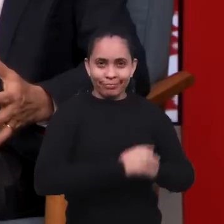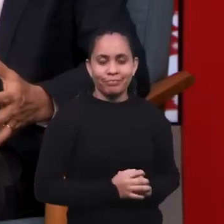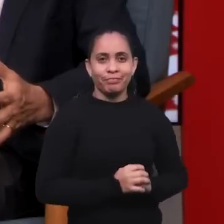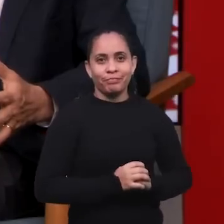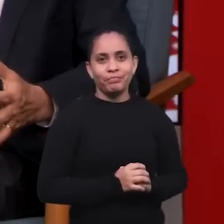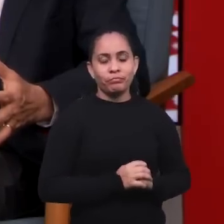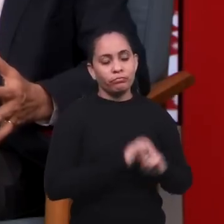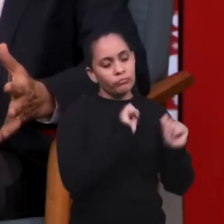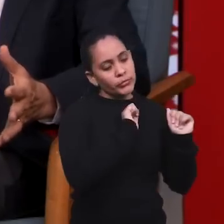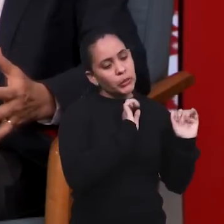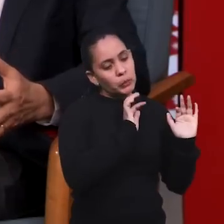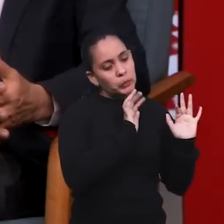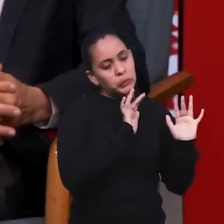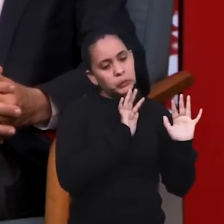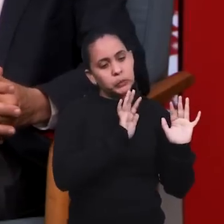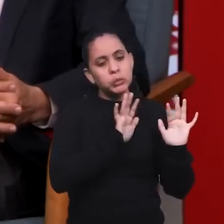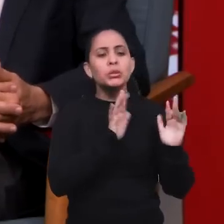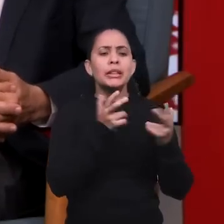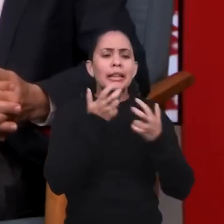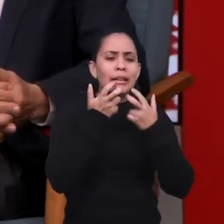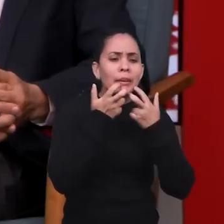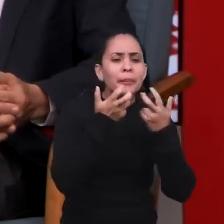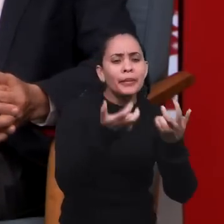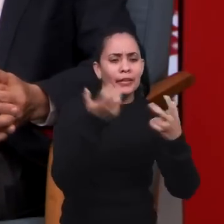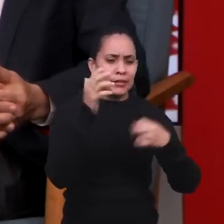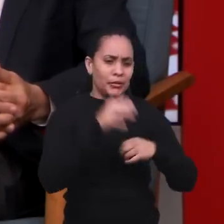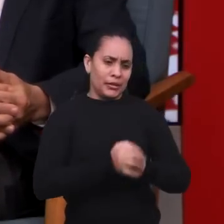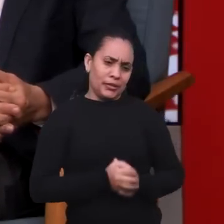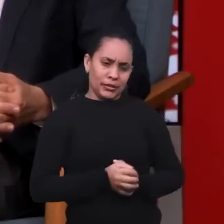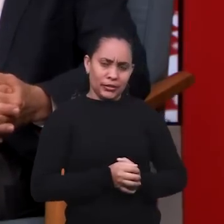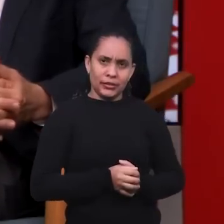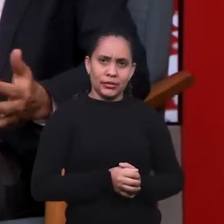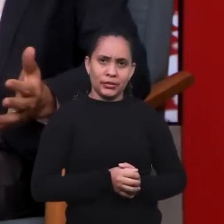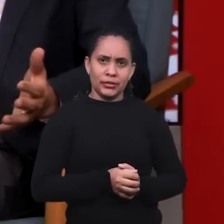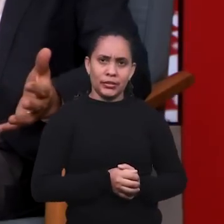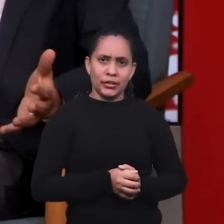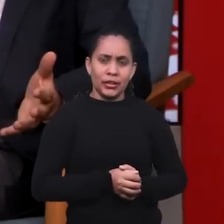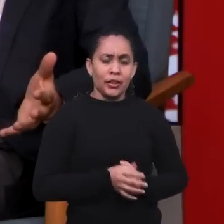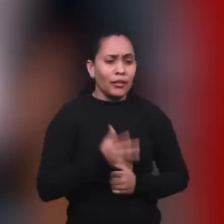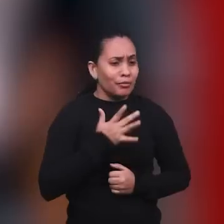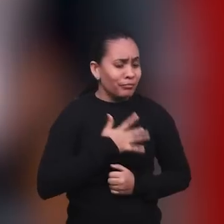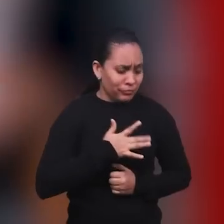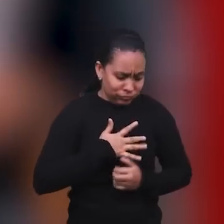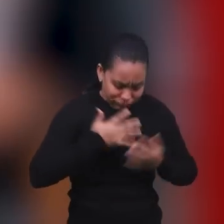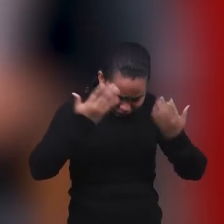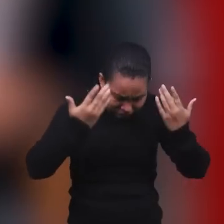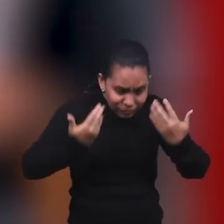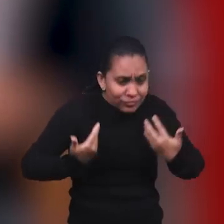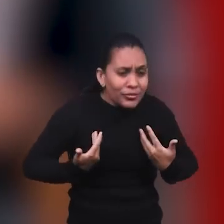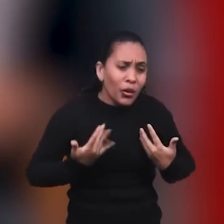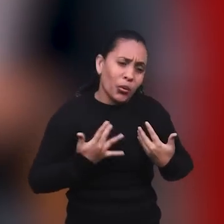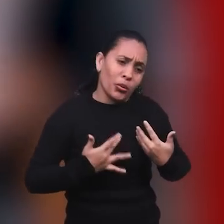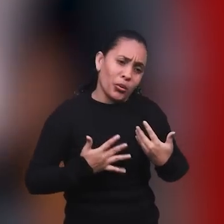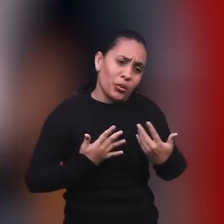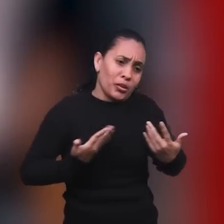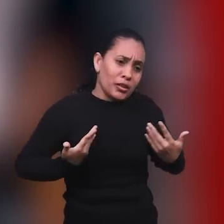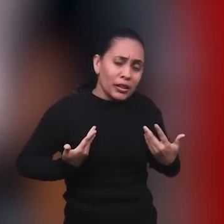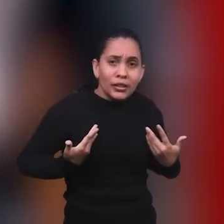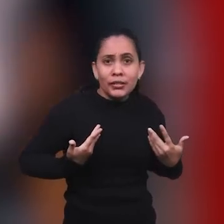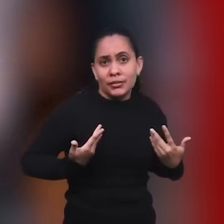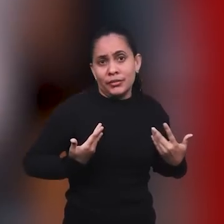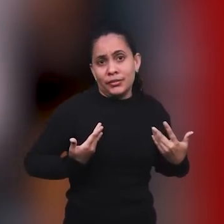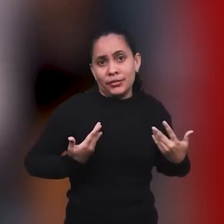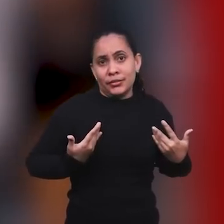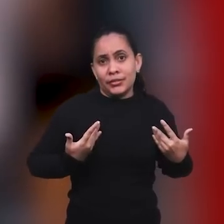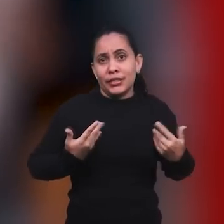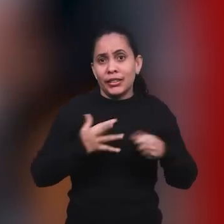e rogaram a ele que tivesse compaixão deles. Aquela